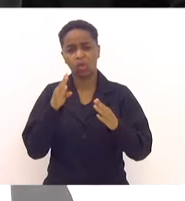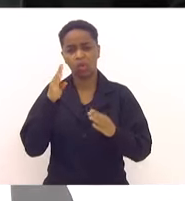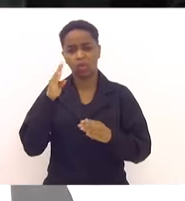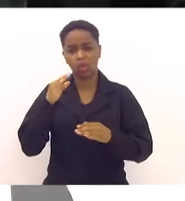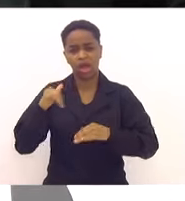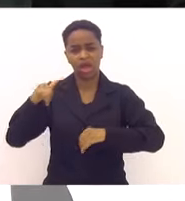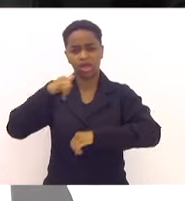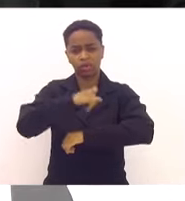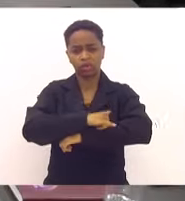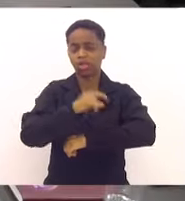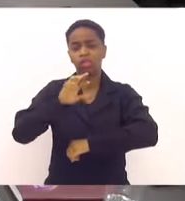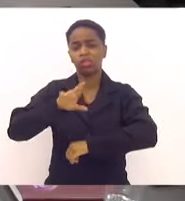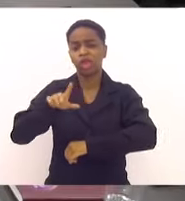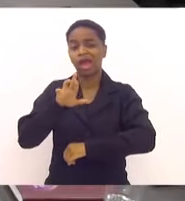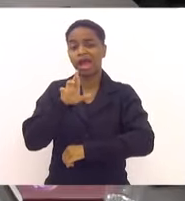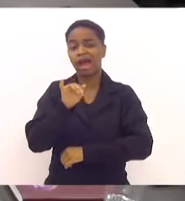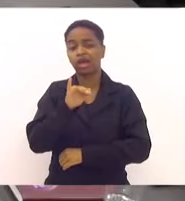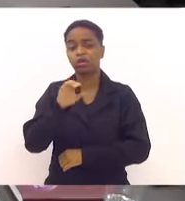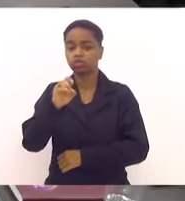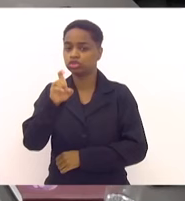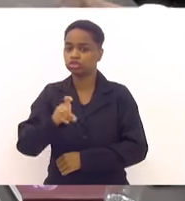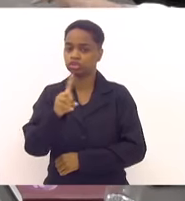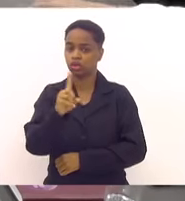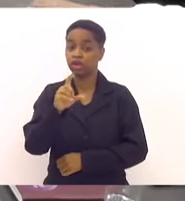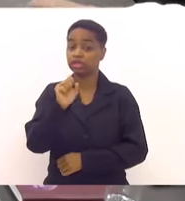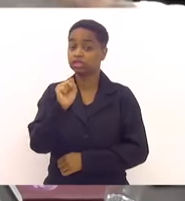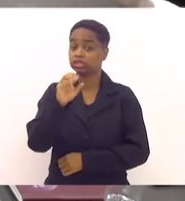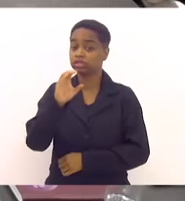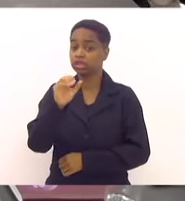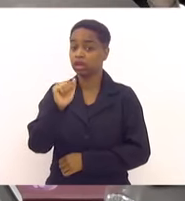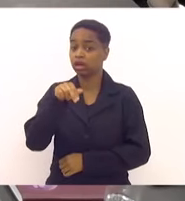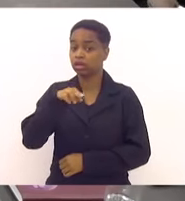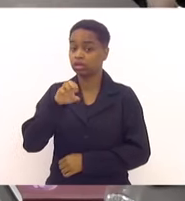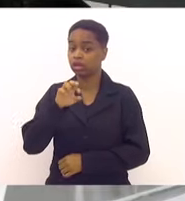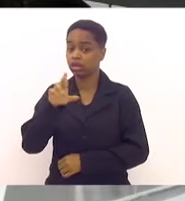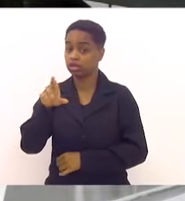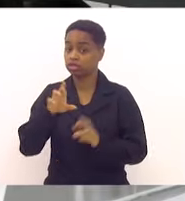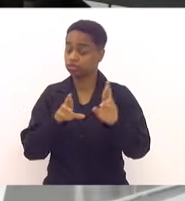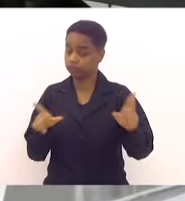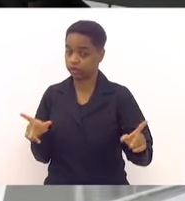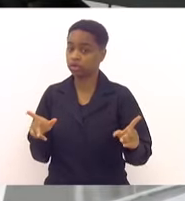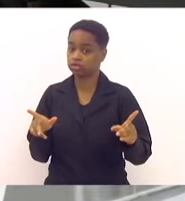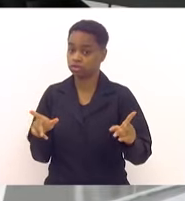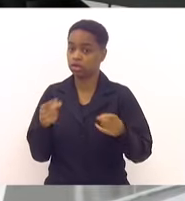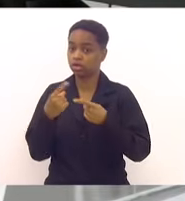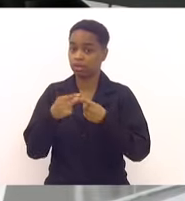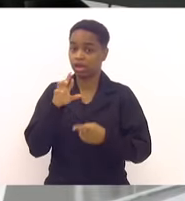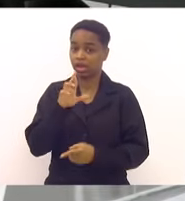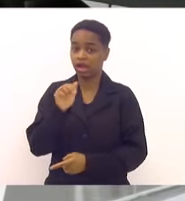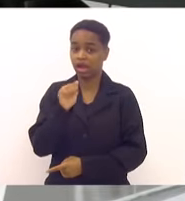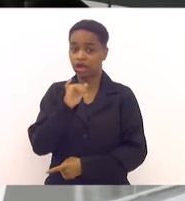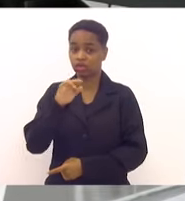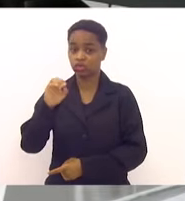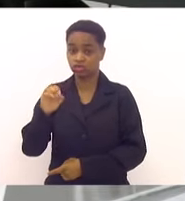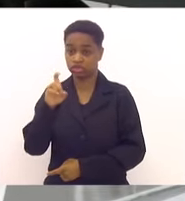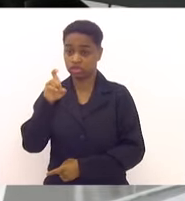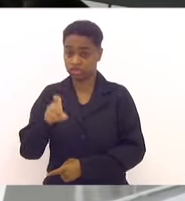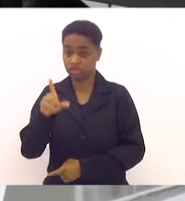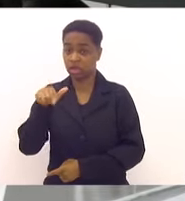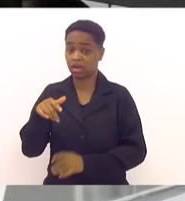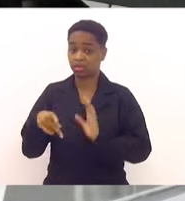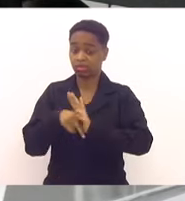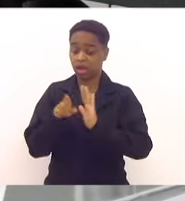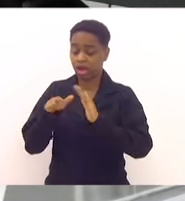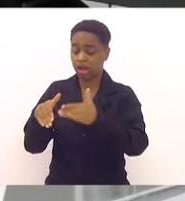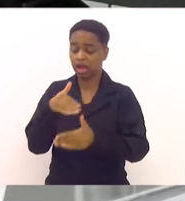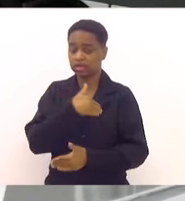não é raio-x, é scanner, né, na verdade, né? Raio-x é um equipamento de saúde, né? Ele quer reproduzir. Tem